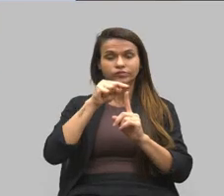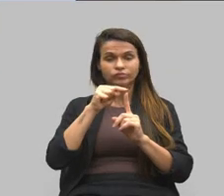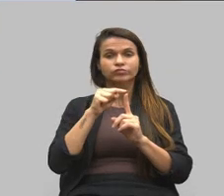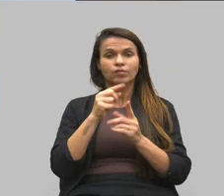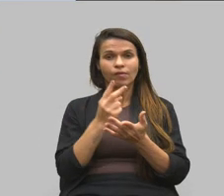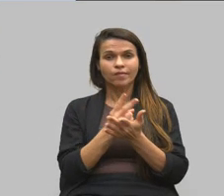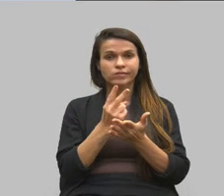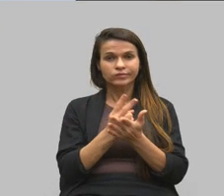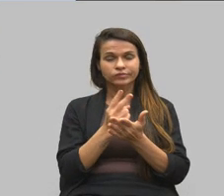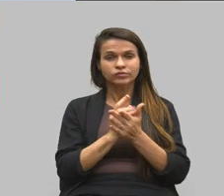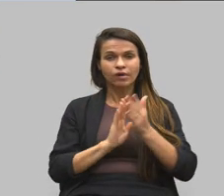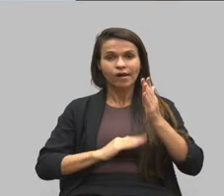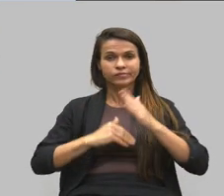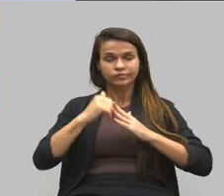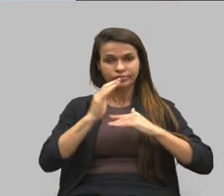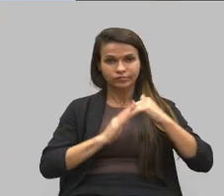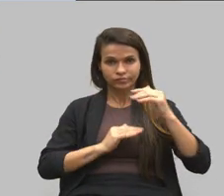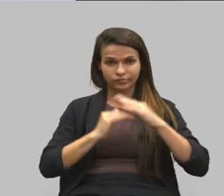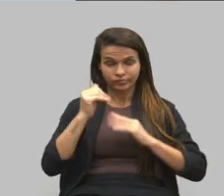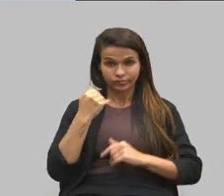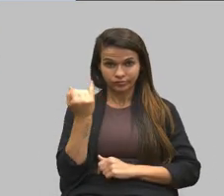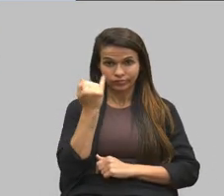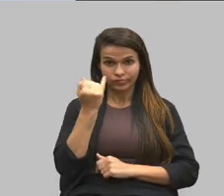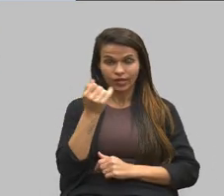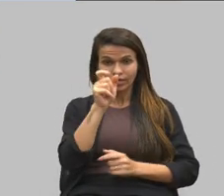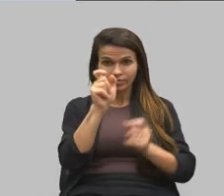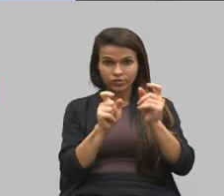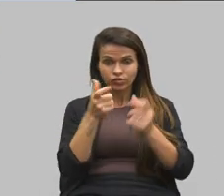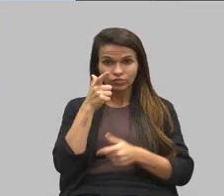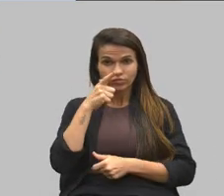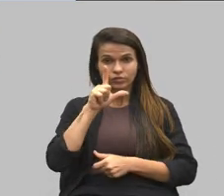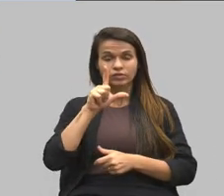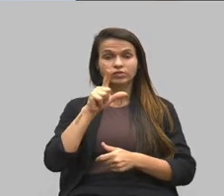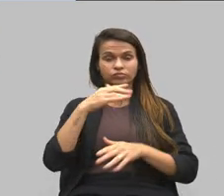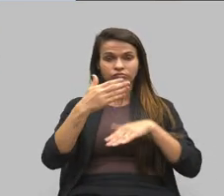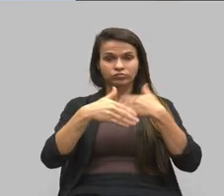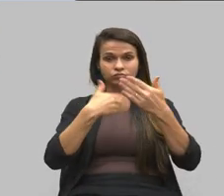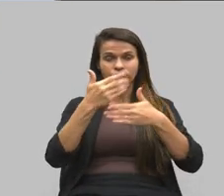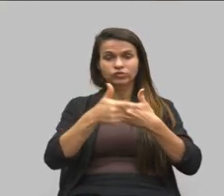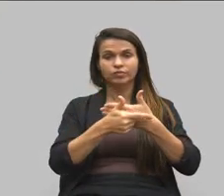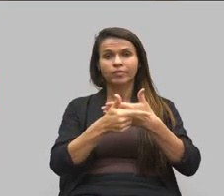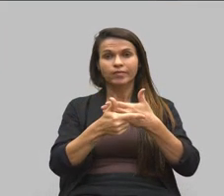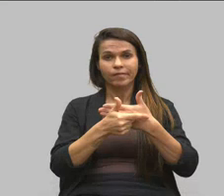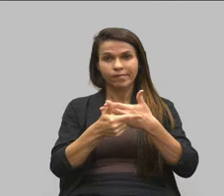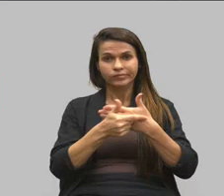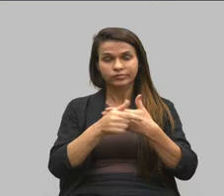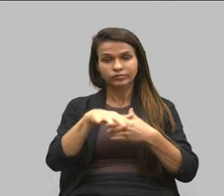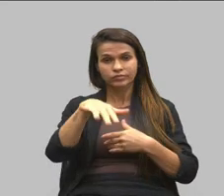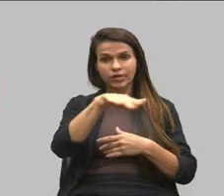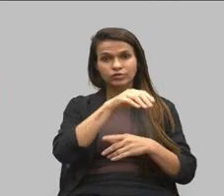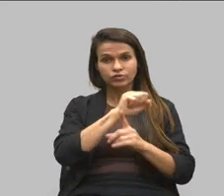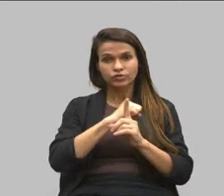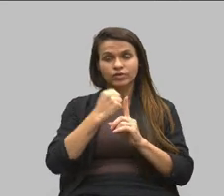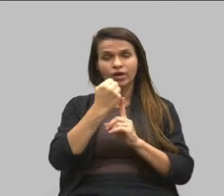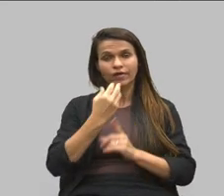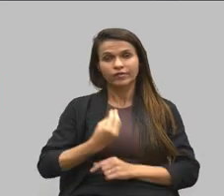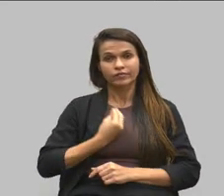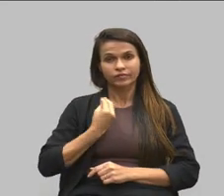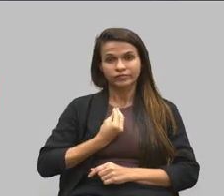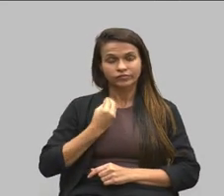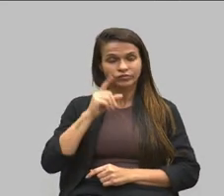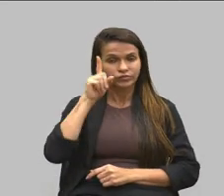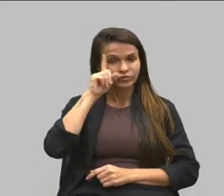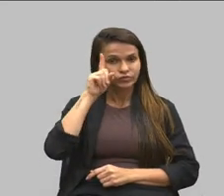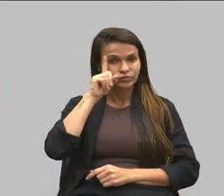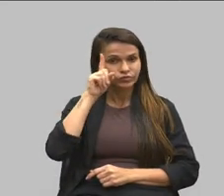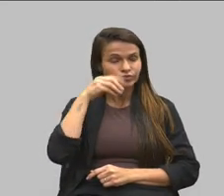habilidades necessárias para que as pessoas consigam se desempenhar os seus papéis enquanto meio social e vida cotidiana